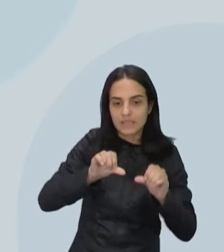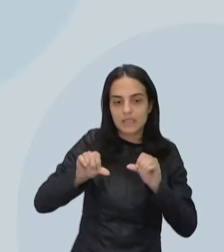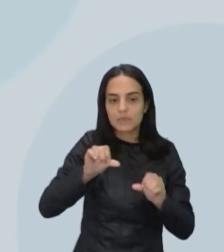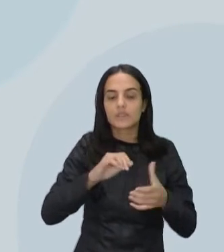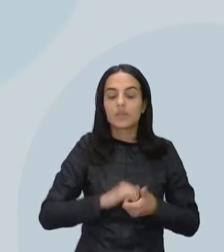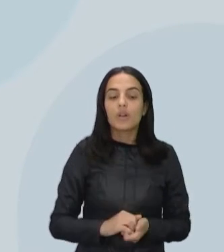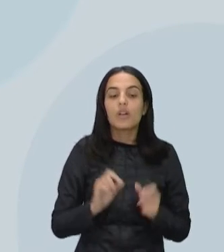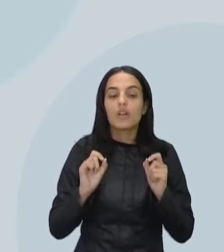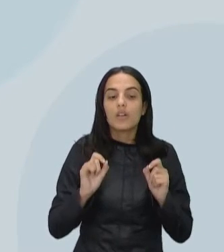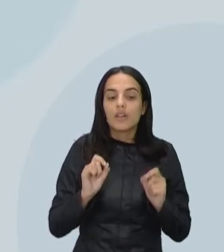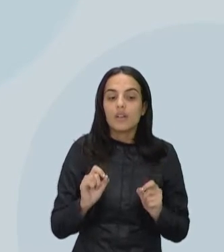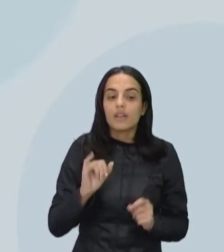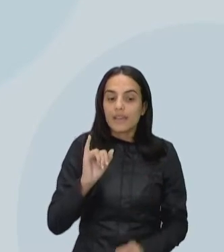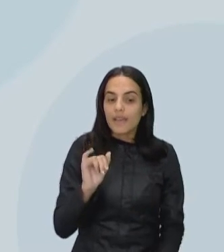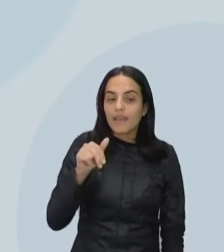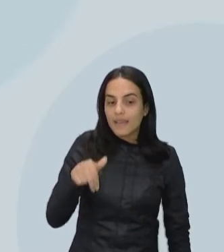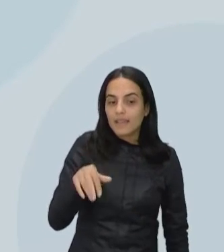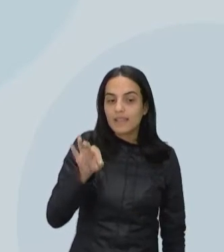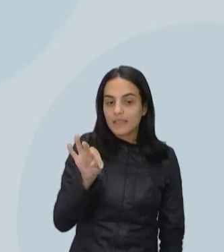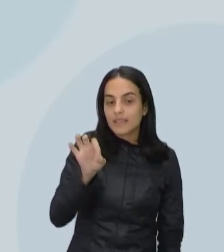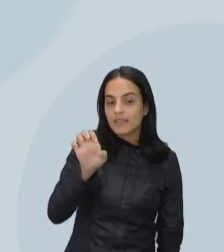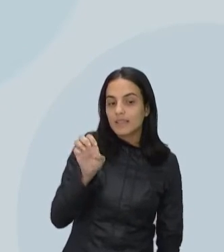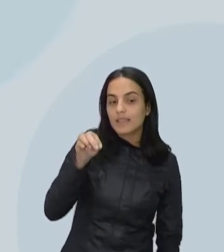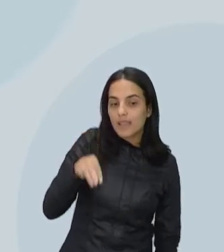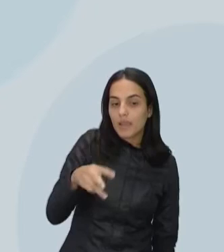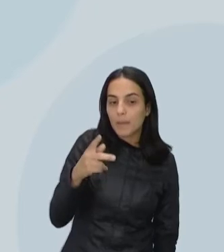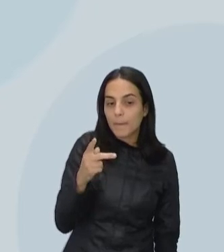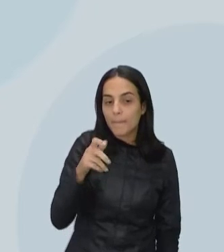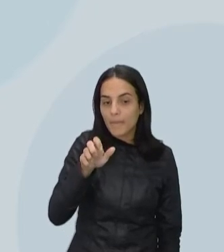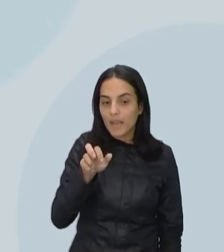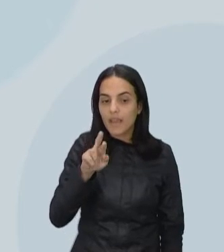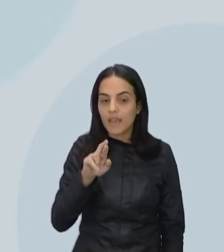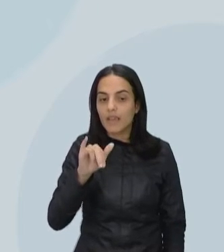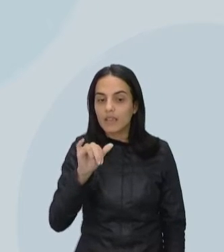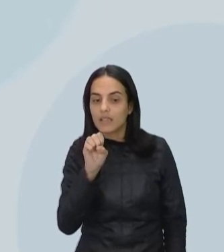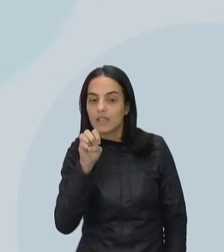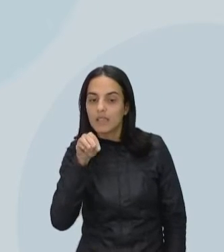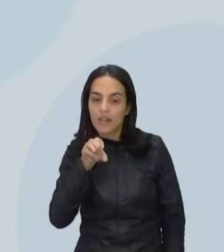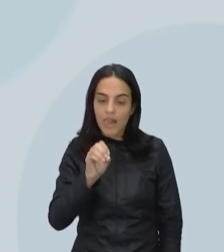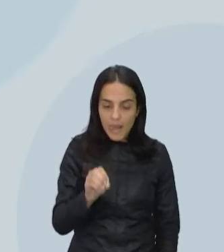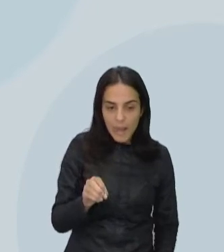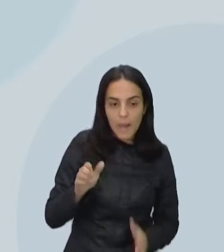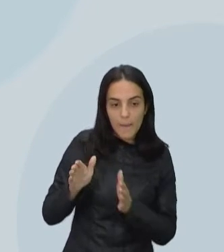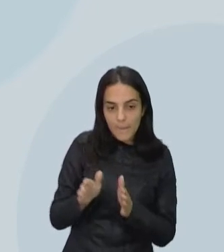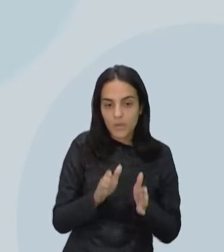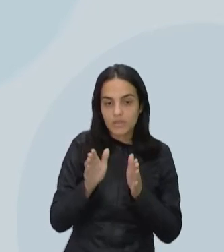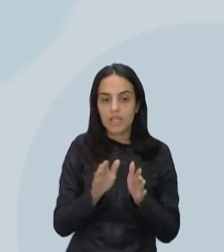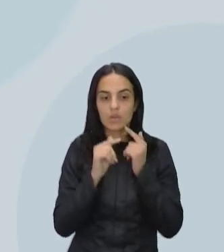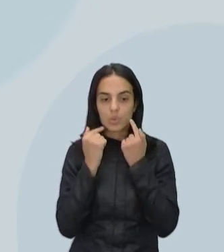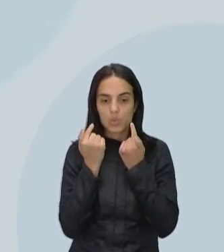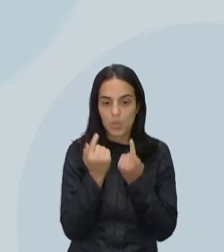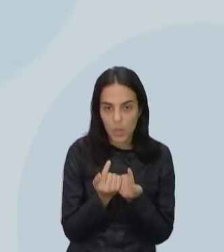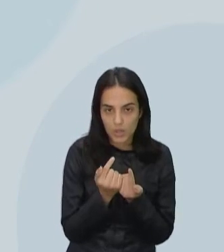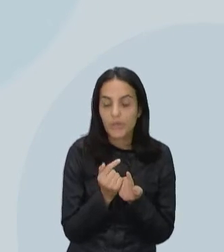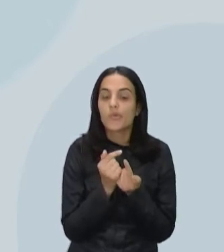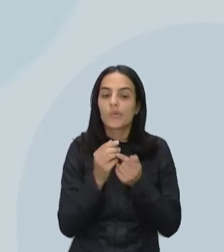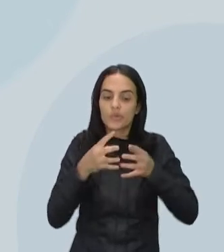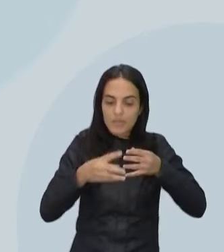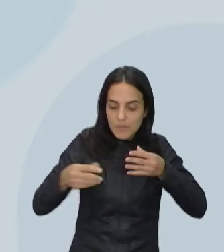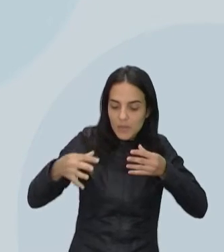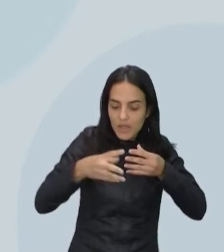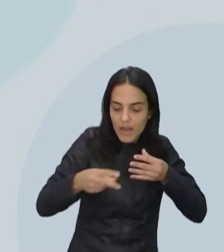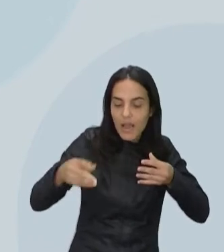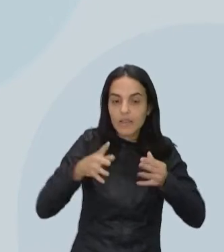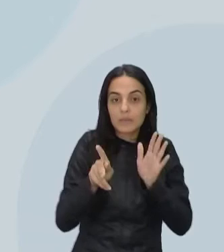são processos geofísico-químicos, né? Que trata-se de um processo geológico onde os minerais presentes nas